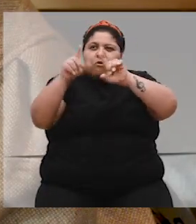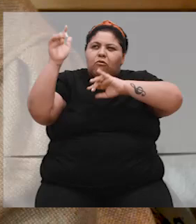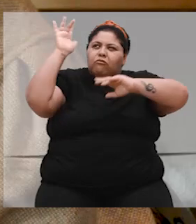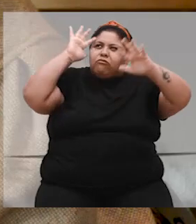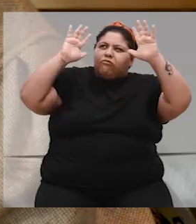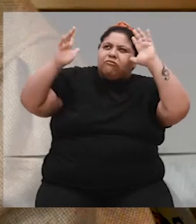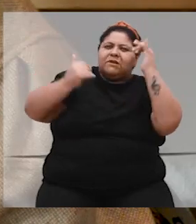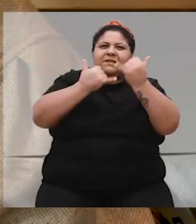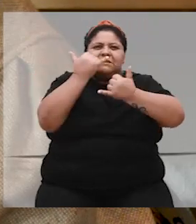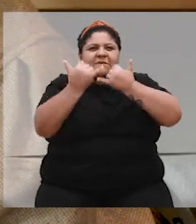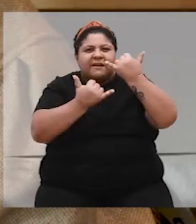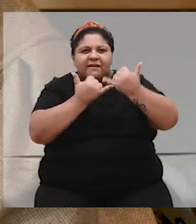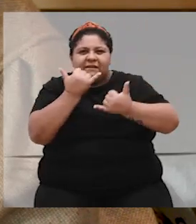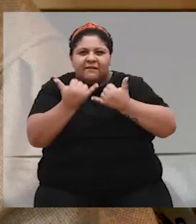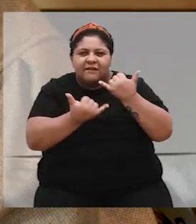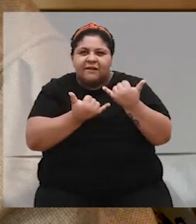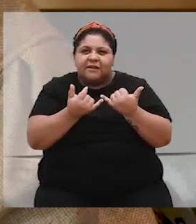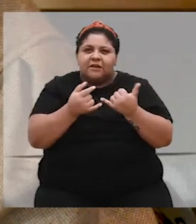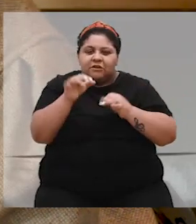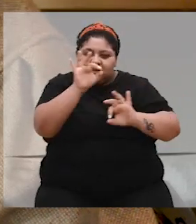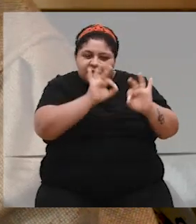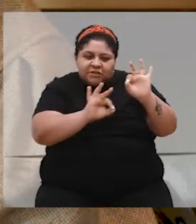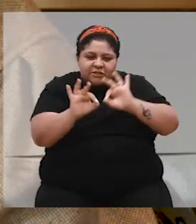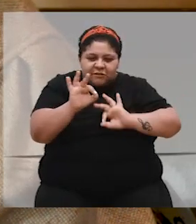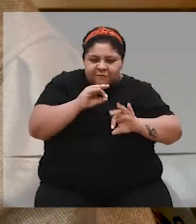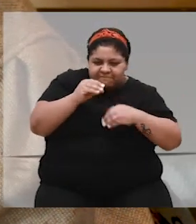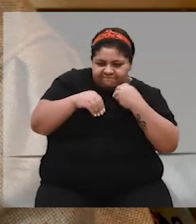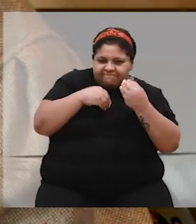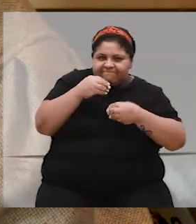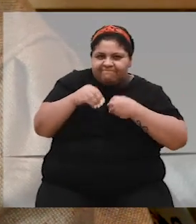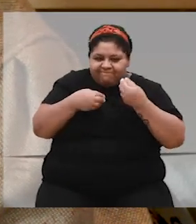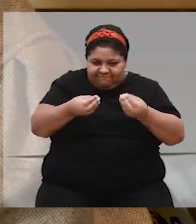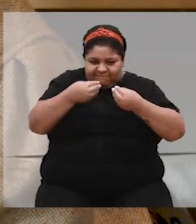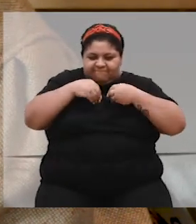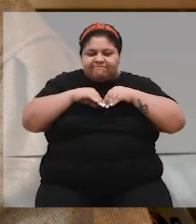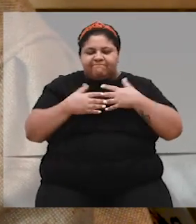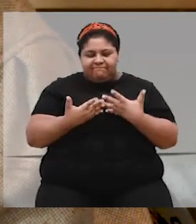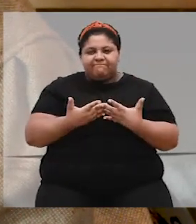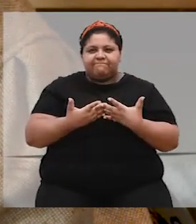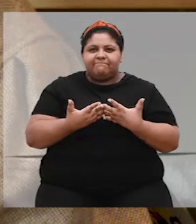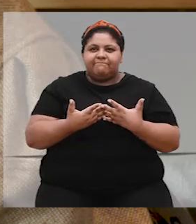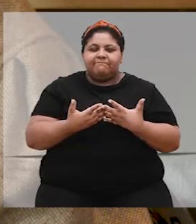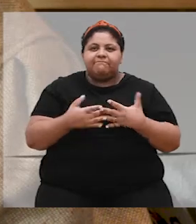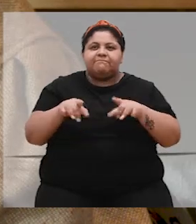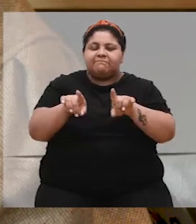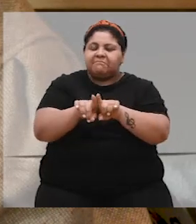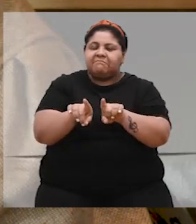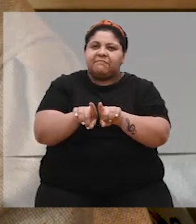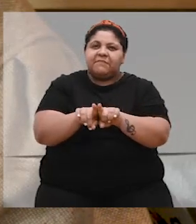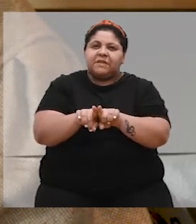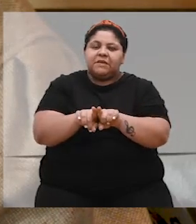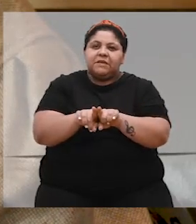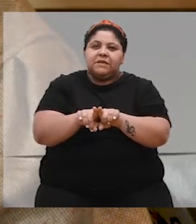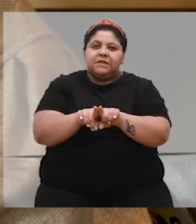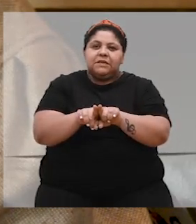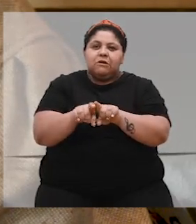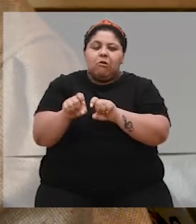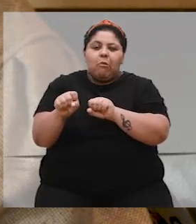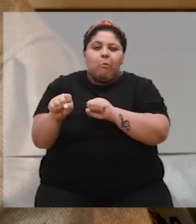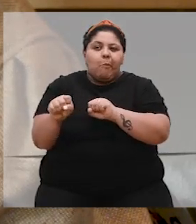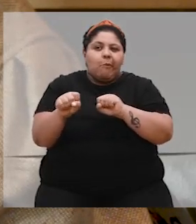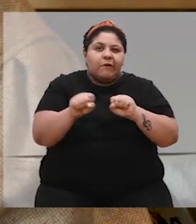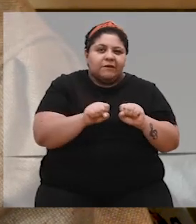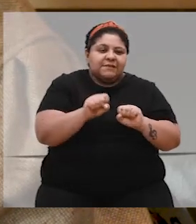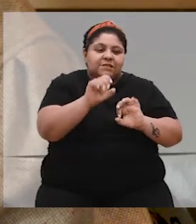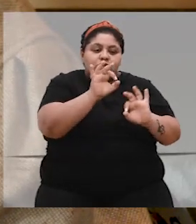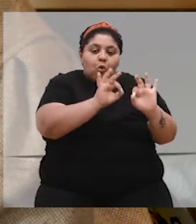do entretenimento, né, de ajeitar nossos sentimentos também internos, ela possui um grande poder que